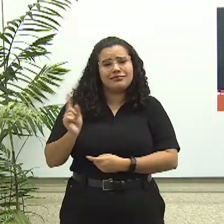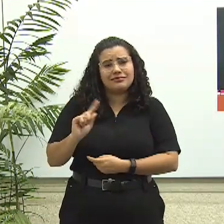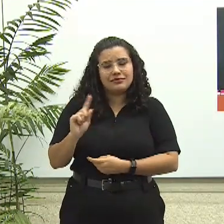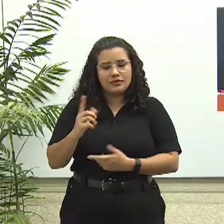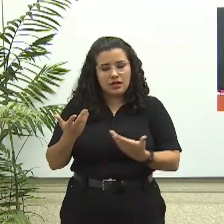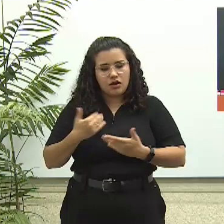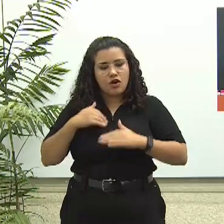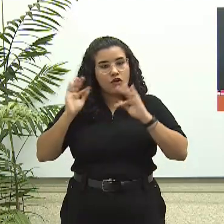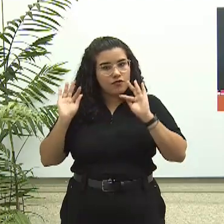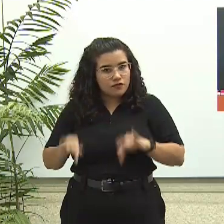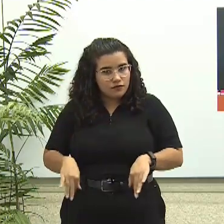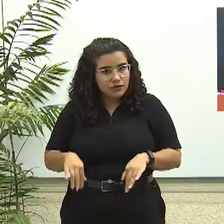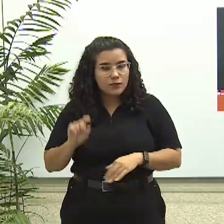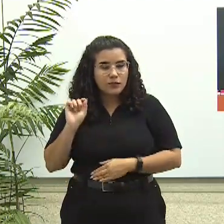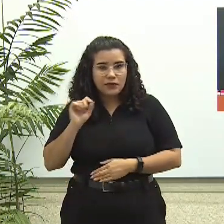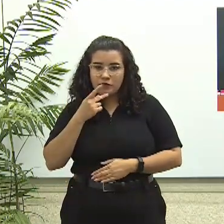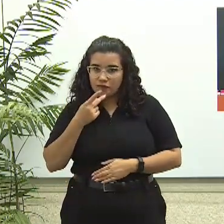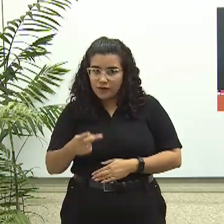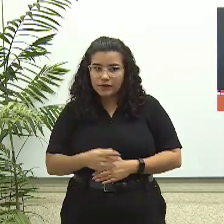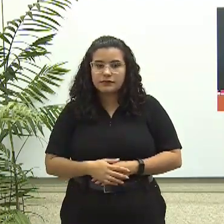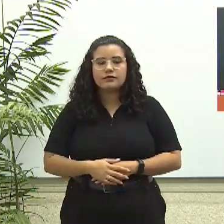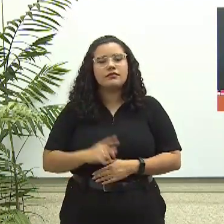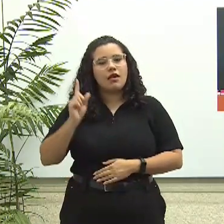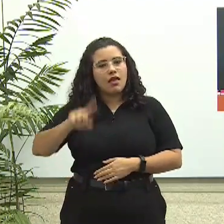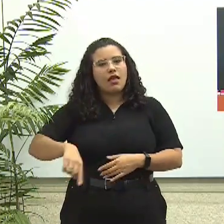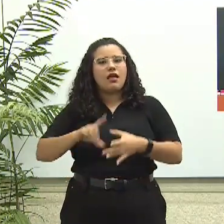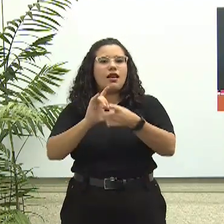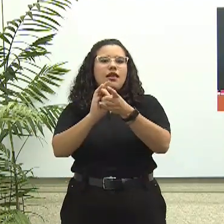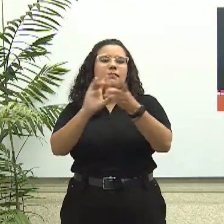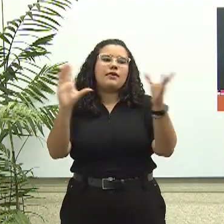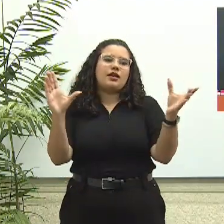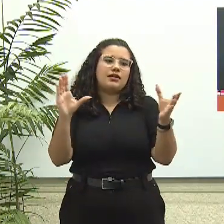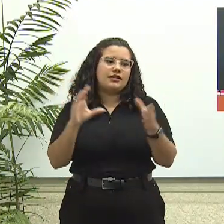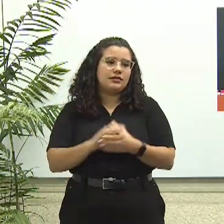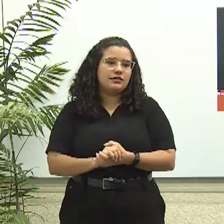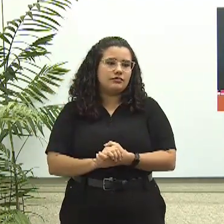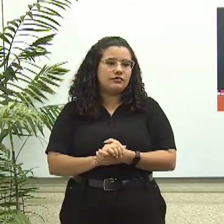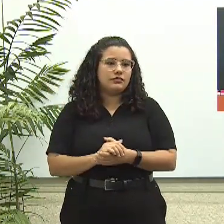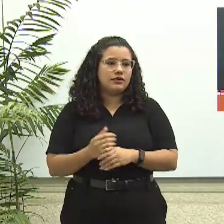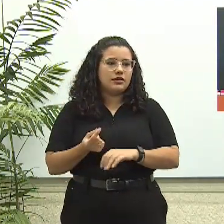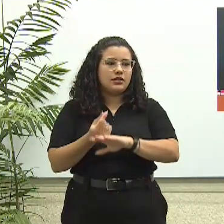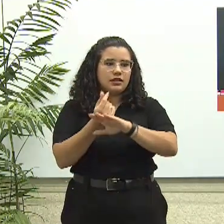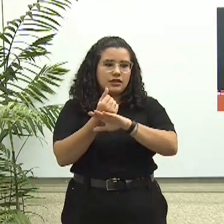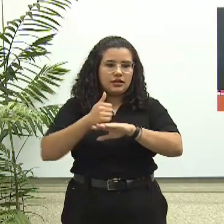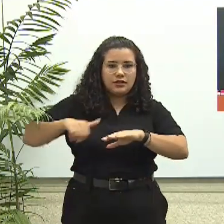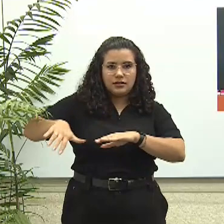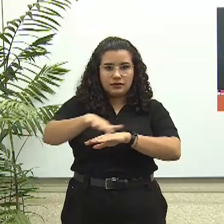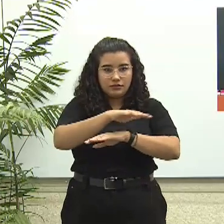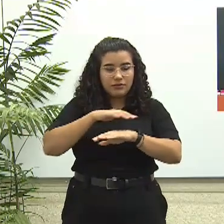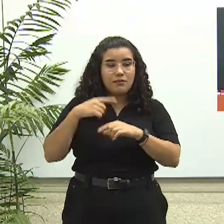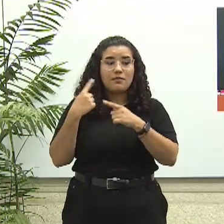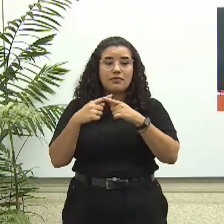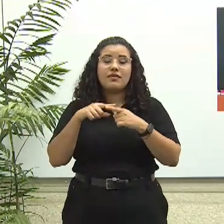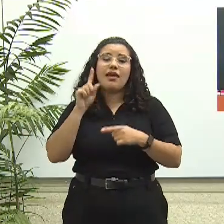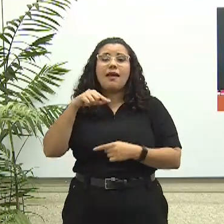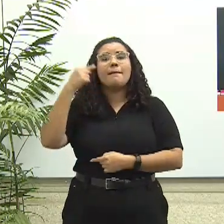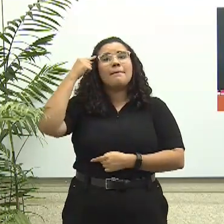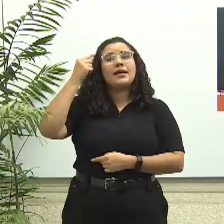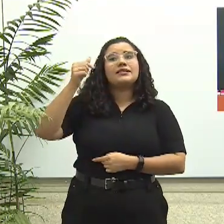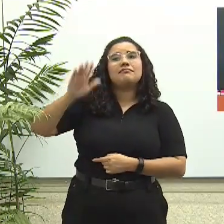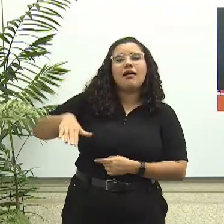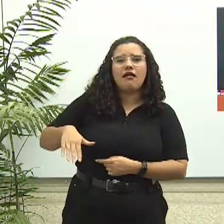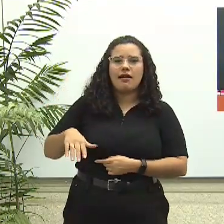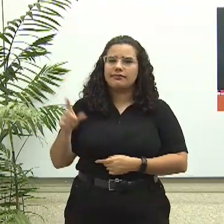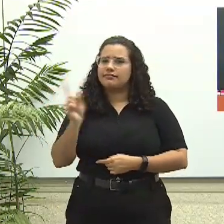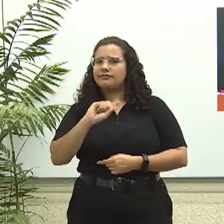termino mesmo a gente isso é o neoliberalismo o neoliberalismo diz o estado não tem que cuidar nada disso porque é mais barato Bó B Bó mas não é